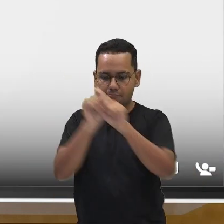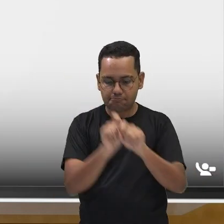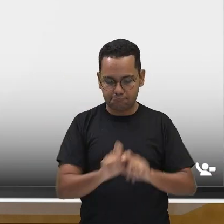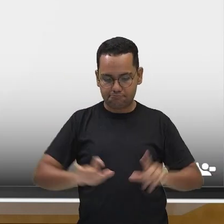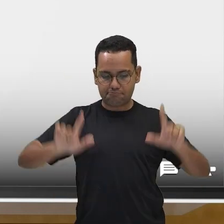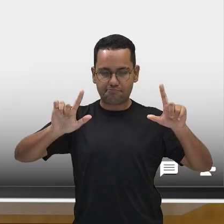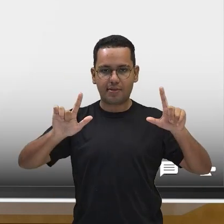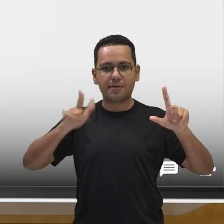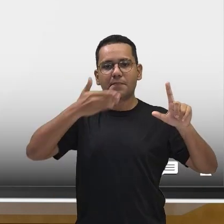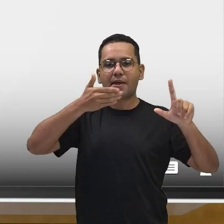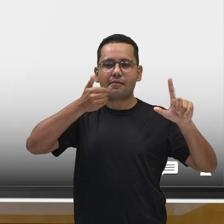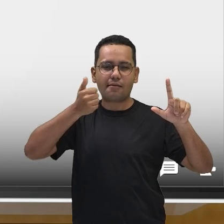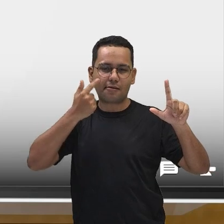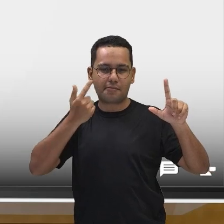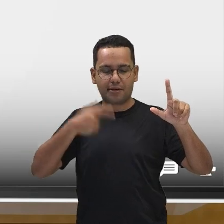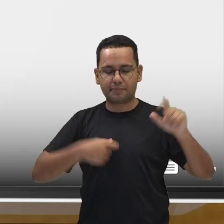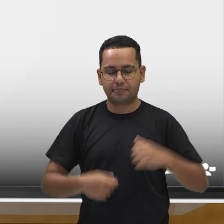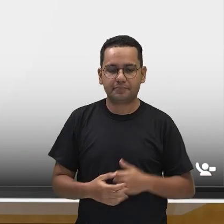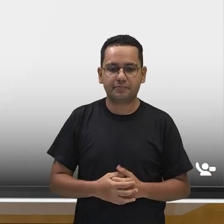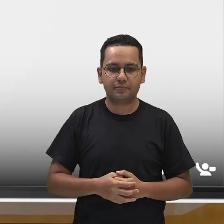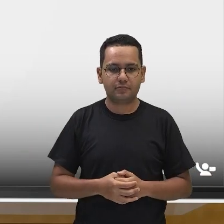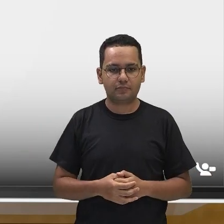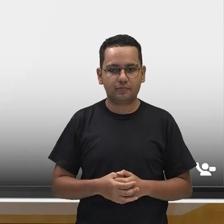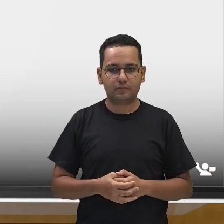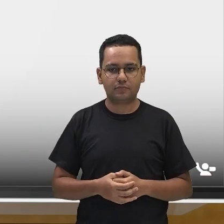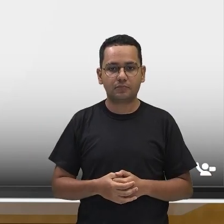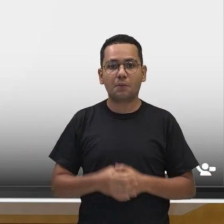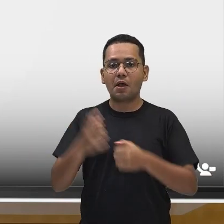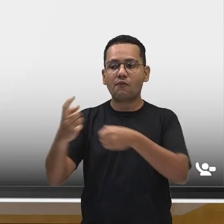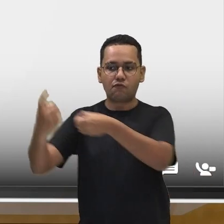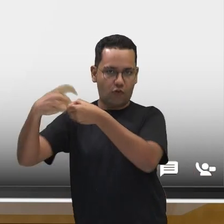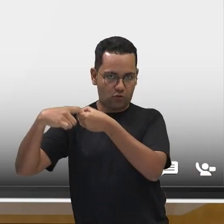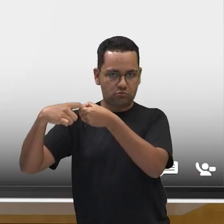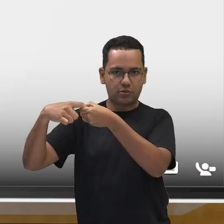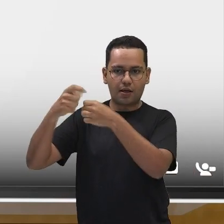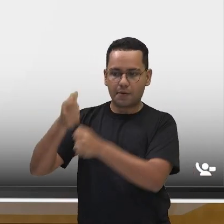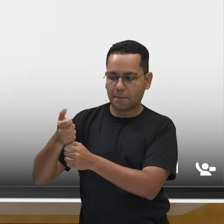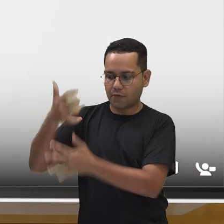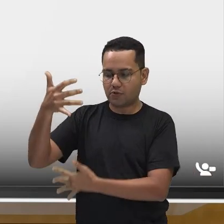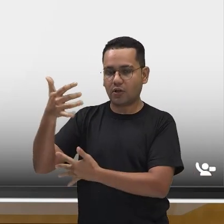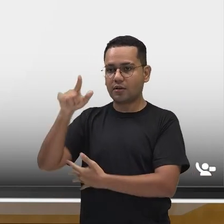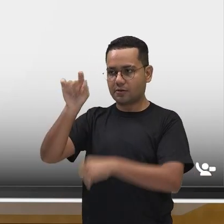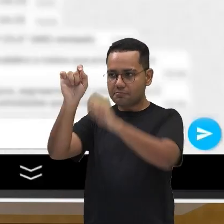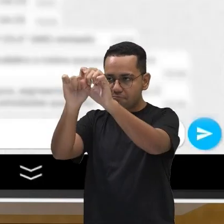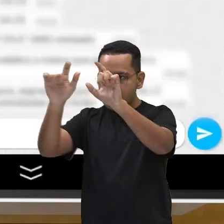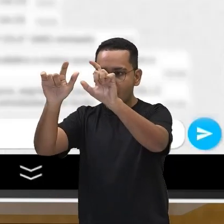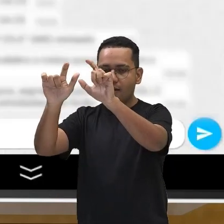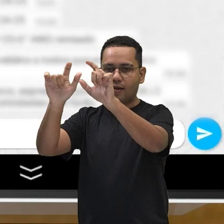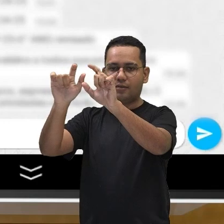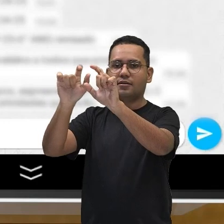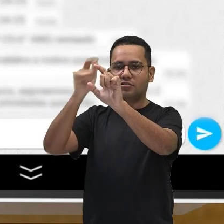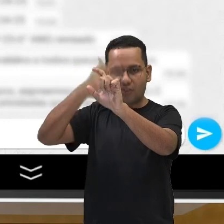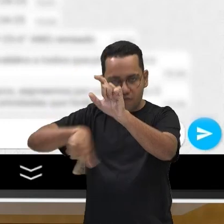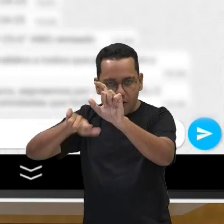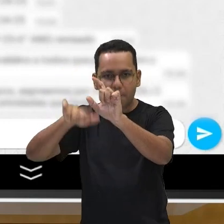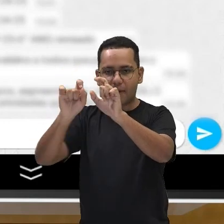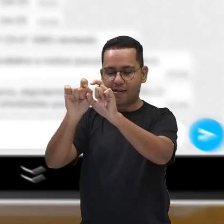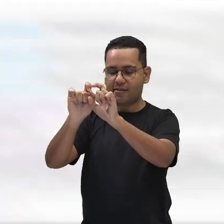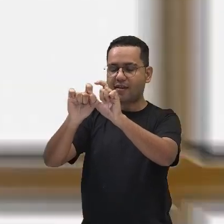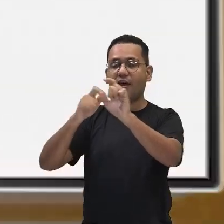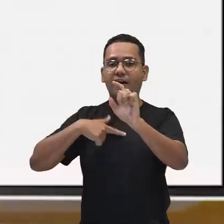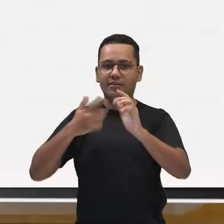tela cheia. E para voltar à opção do chat, é só clicar novamente nesse mesmo botão que a ação é